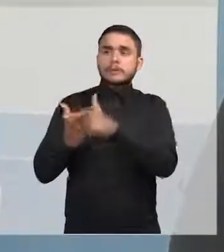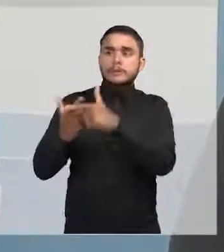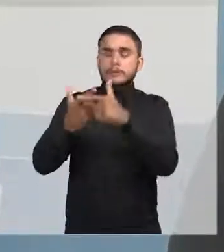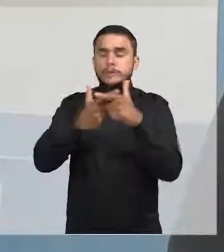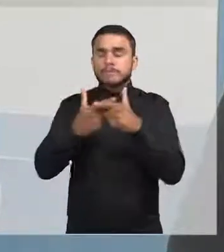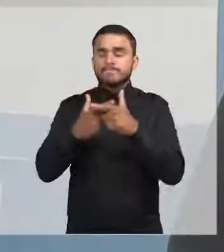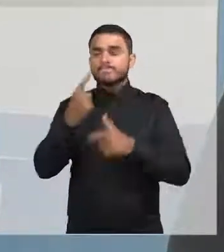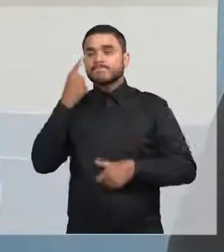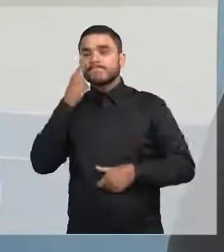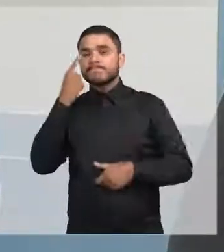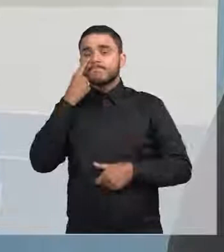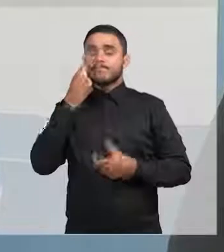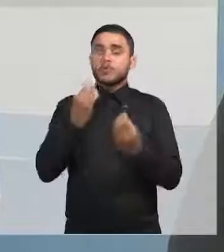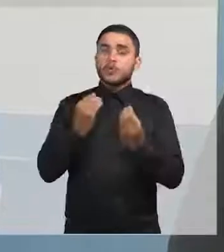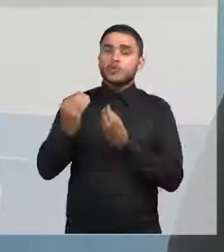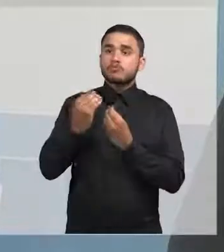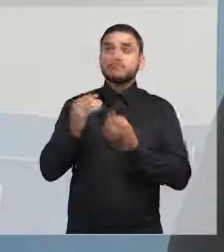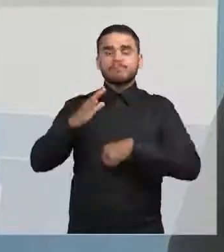contas,